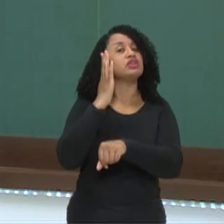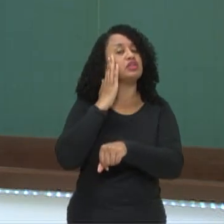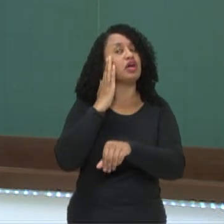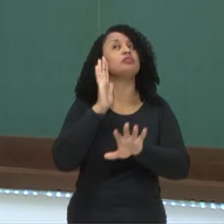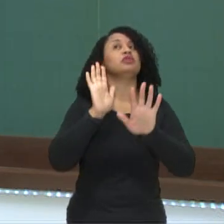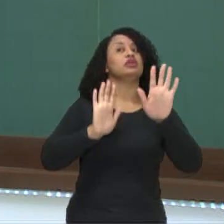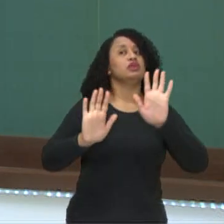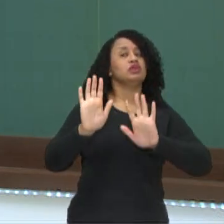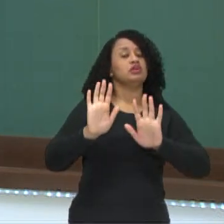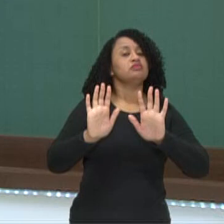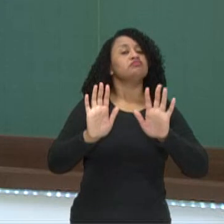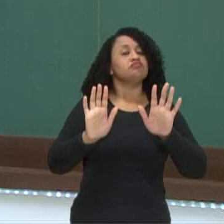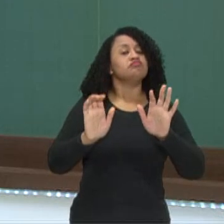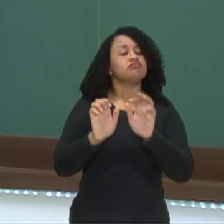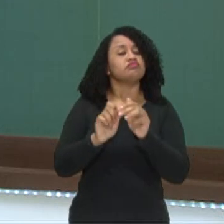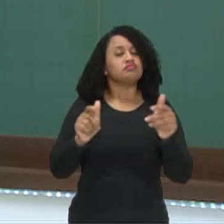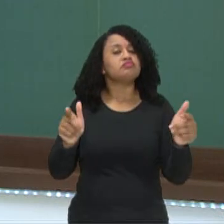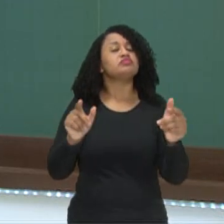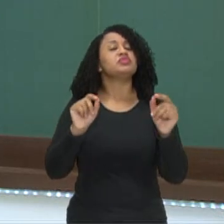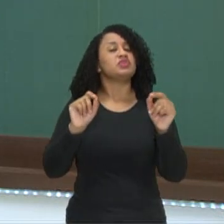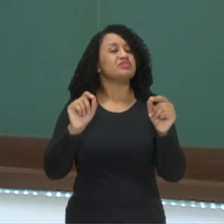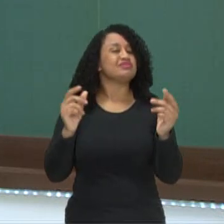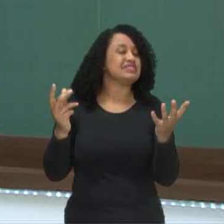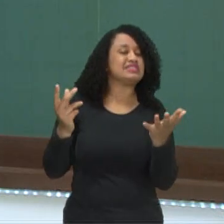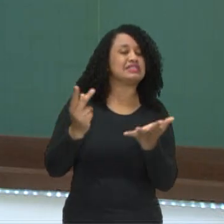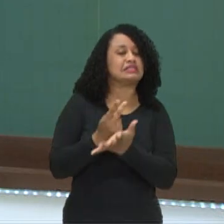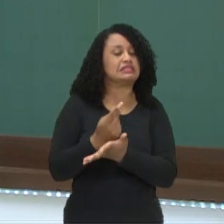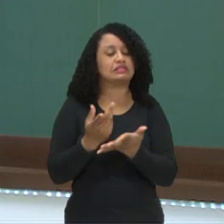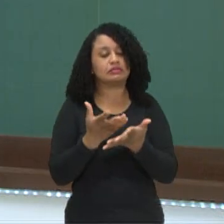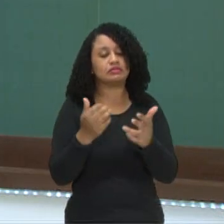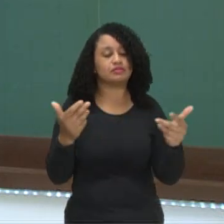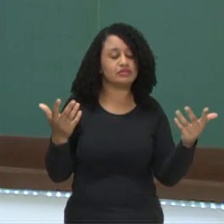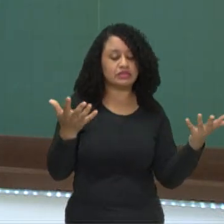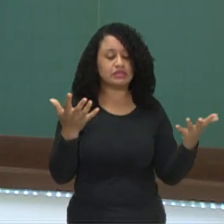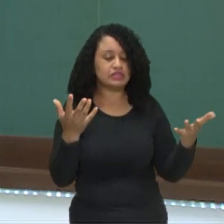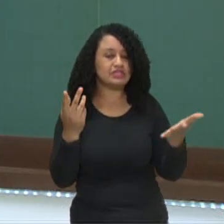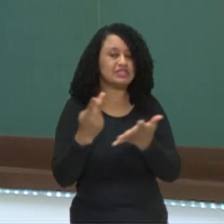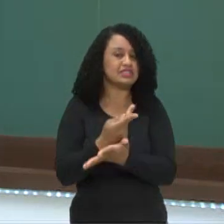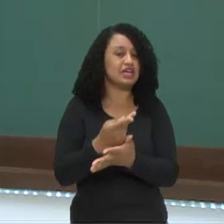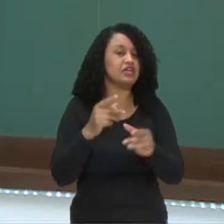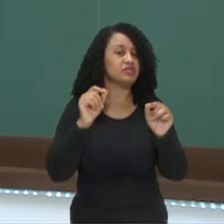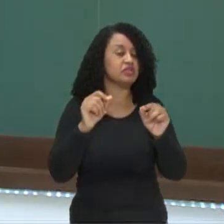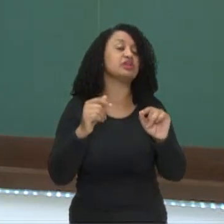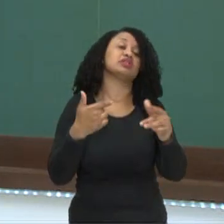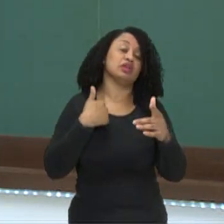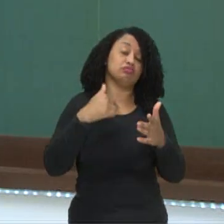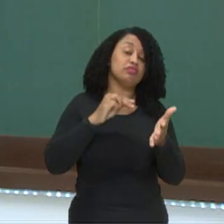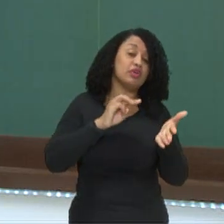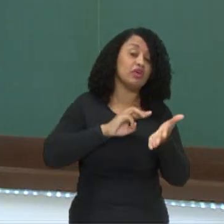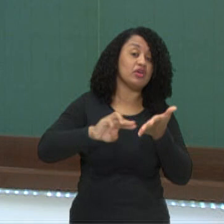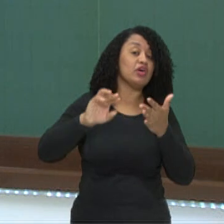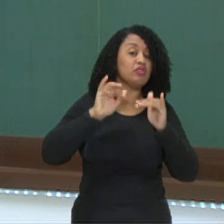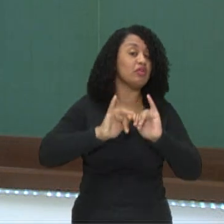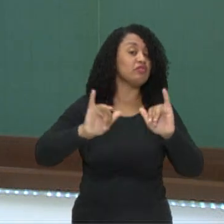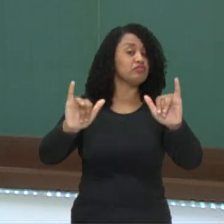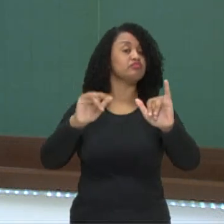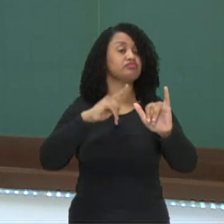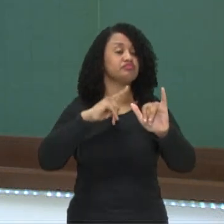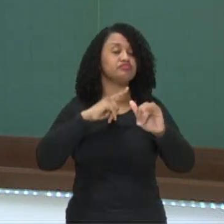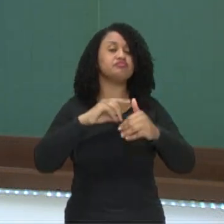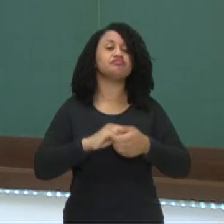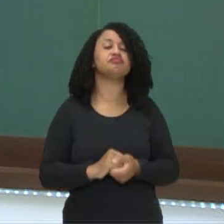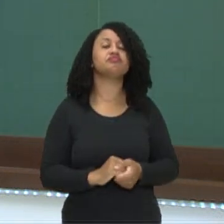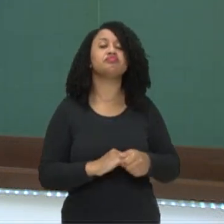já procura que algo está inadequado, algo deu errado. Então, passou uma mensagem para você. Da mesma forma,